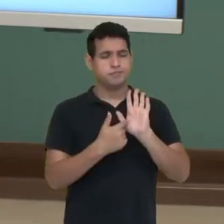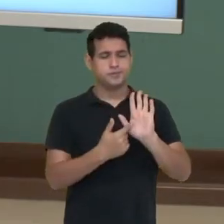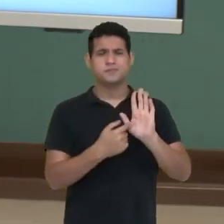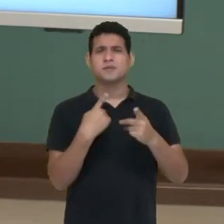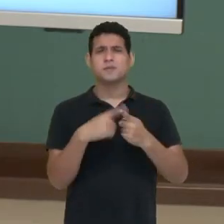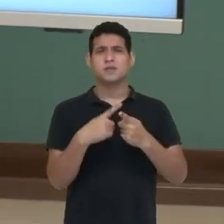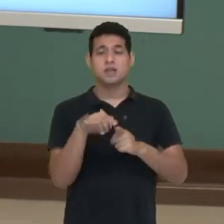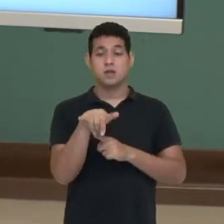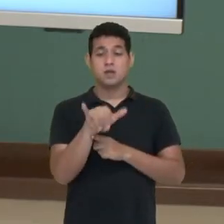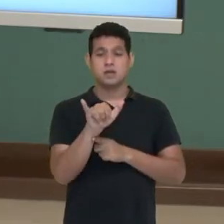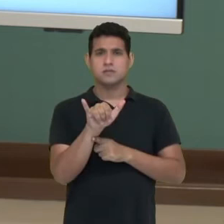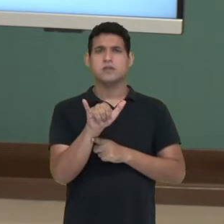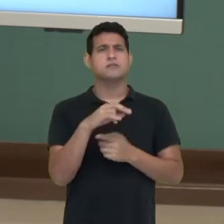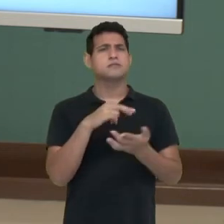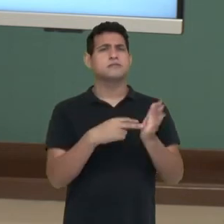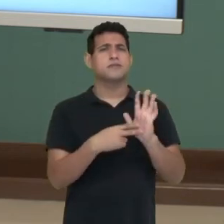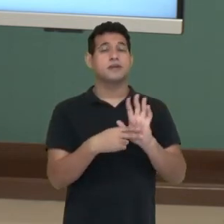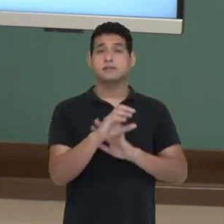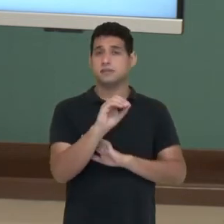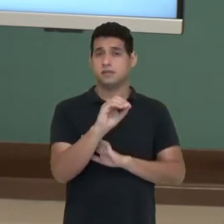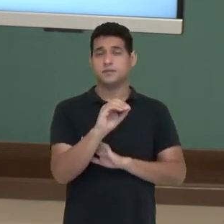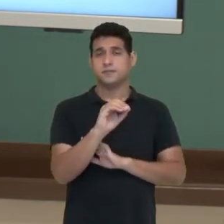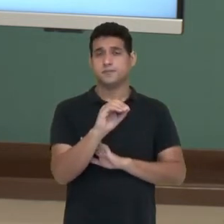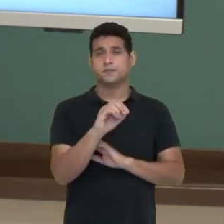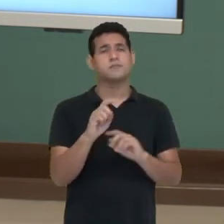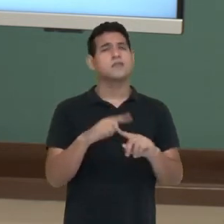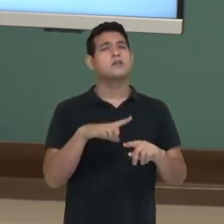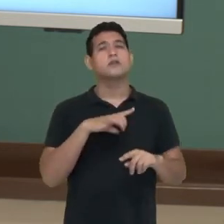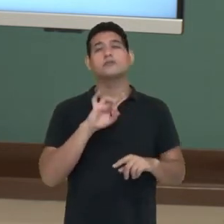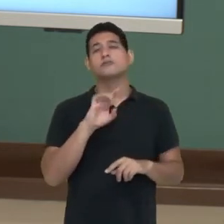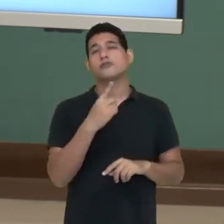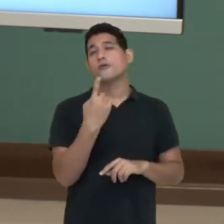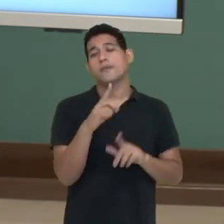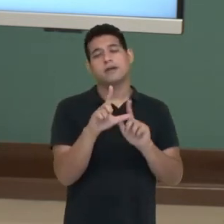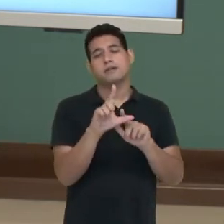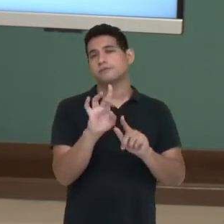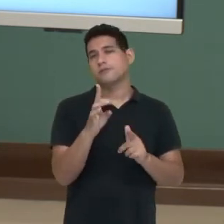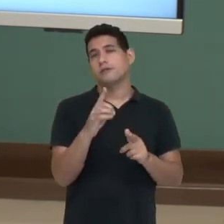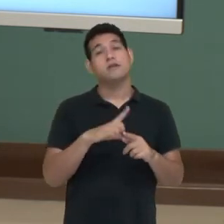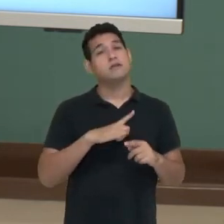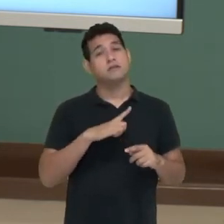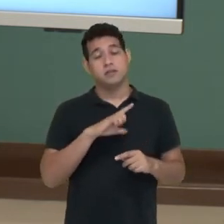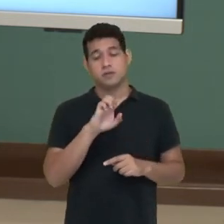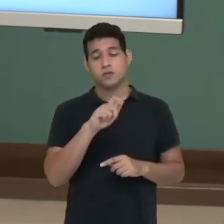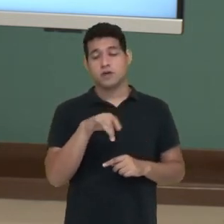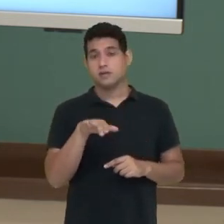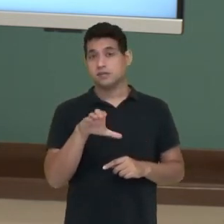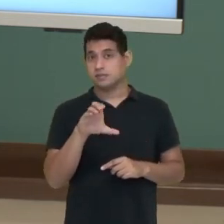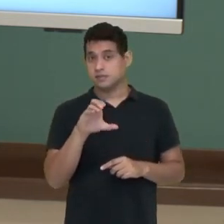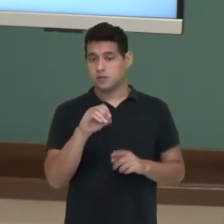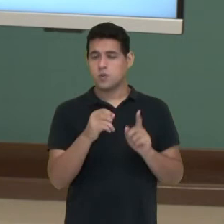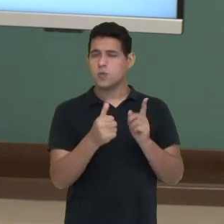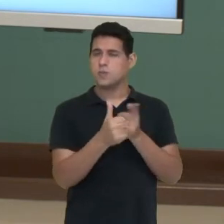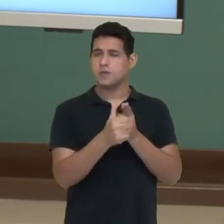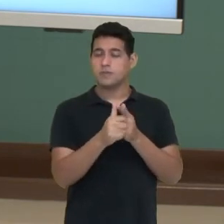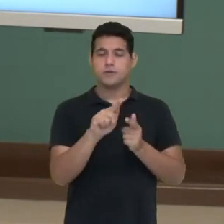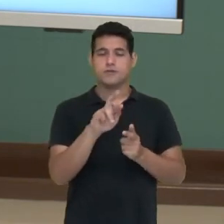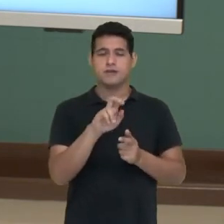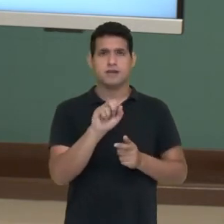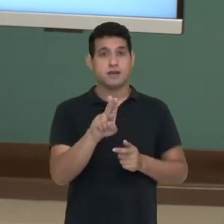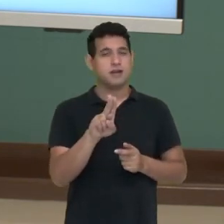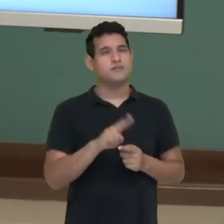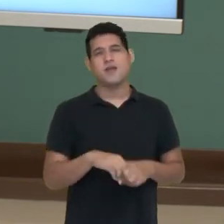porque o y, ele é zero. Então, eu tenho apenas uma letra. Eu tenho uma equação do primeiro grau.